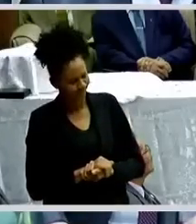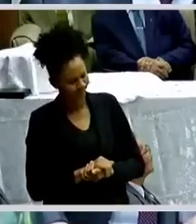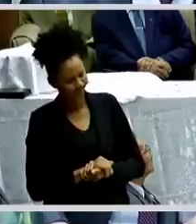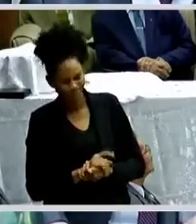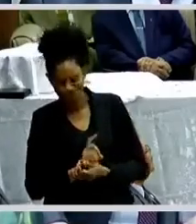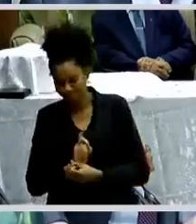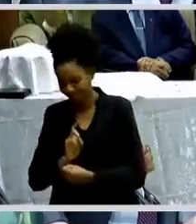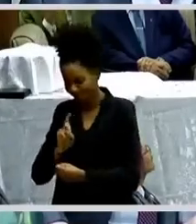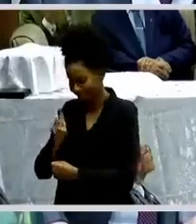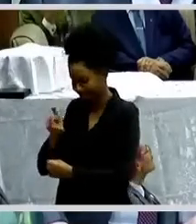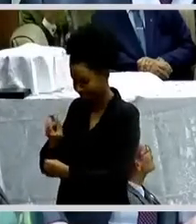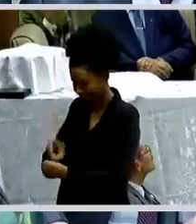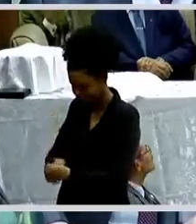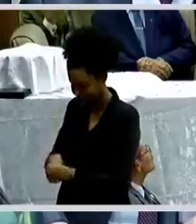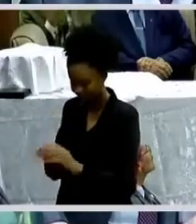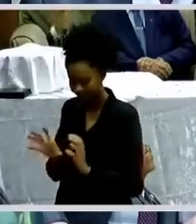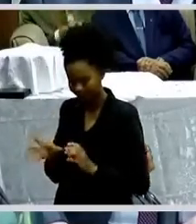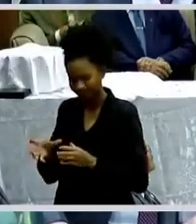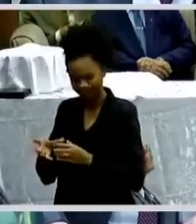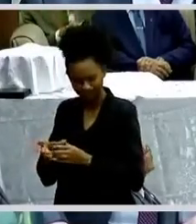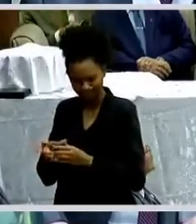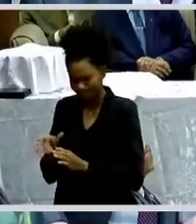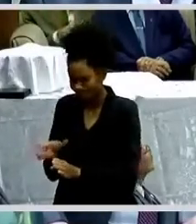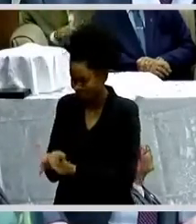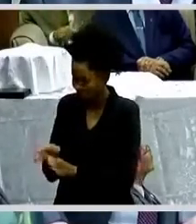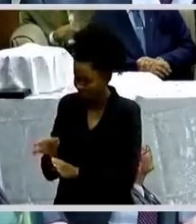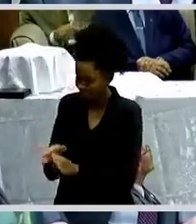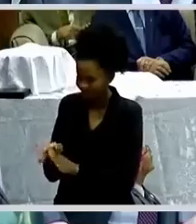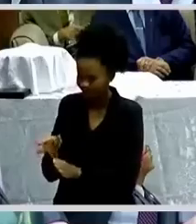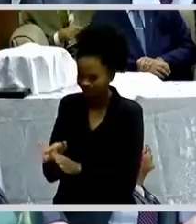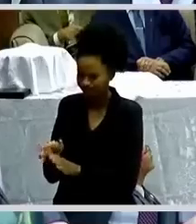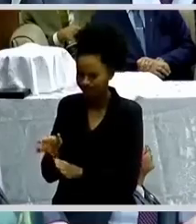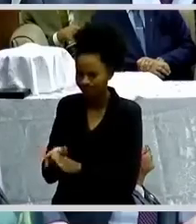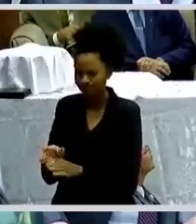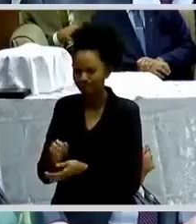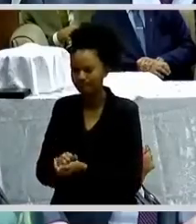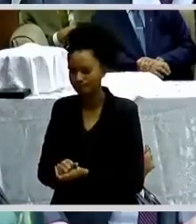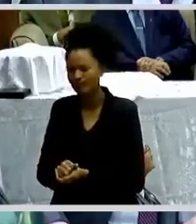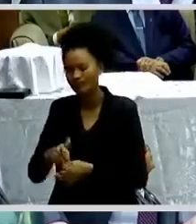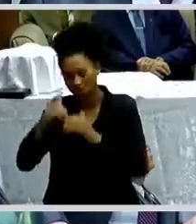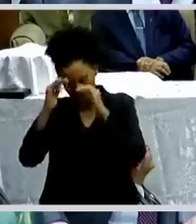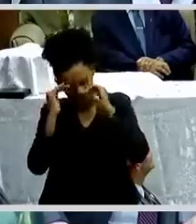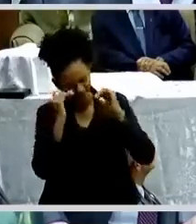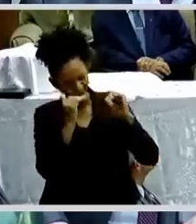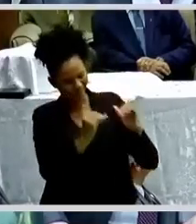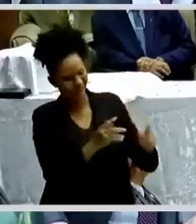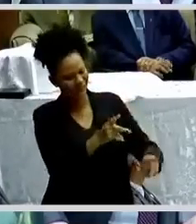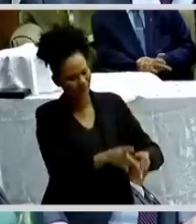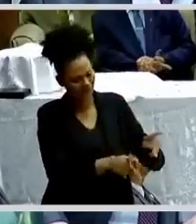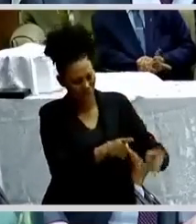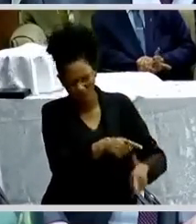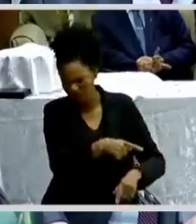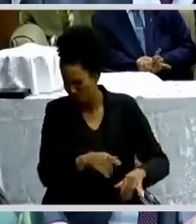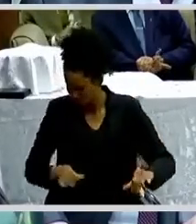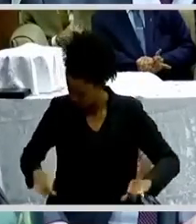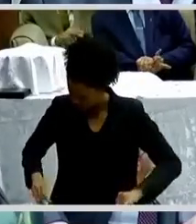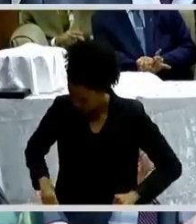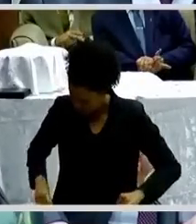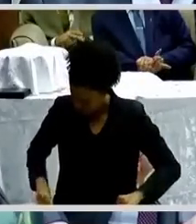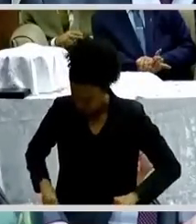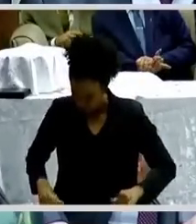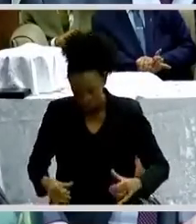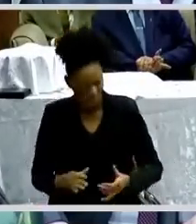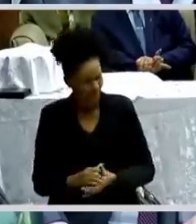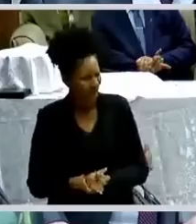Volta para os seus conselheiros. Os conselheiros dizem, atende o povo. O povo está sofrendo. Ele